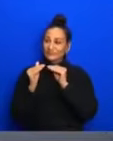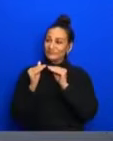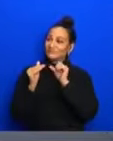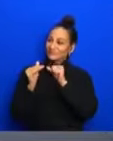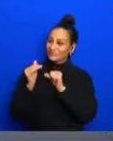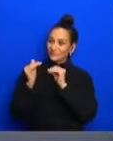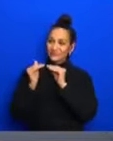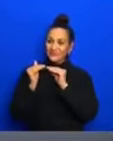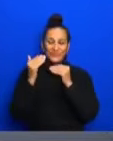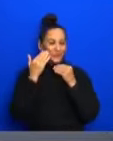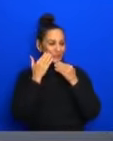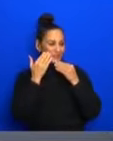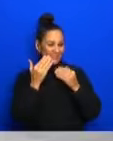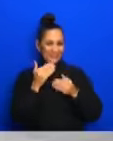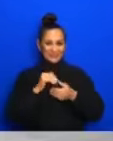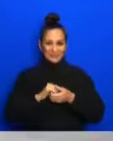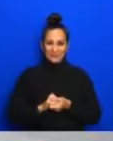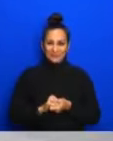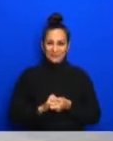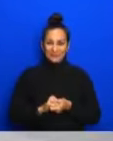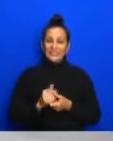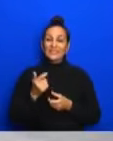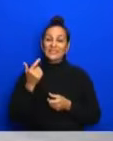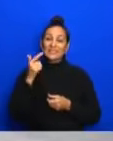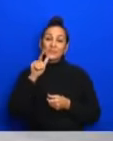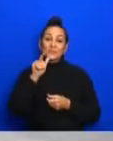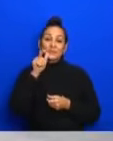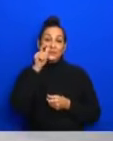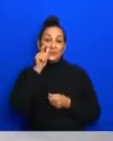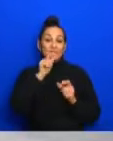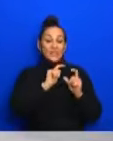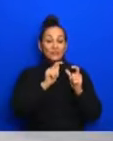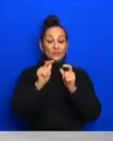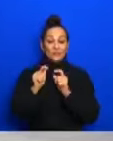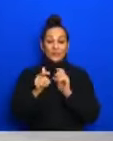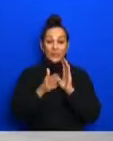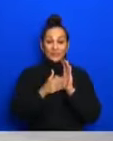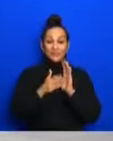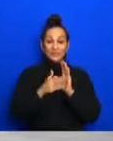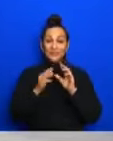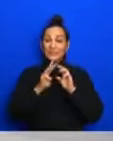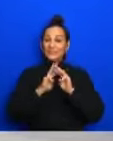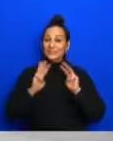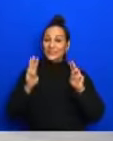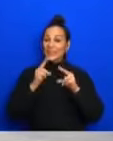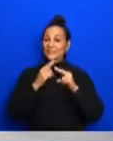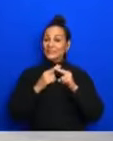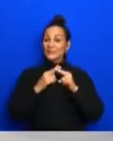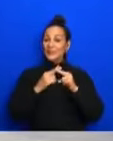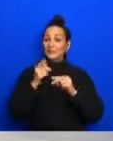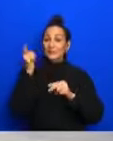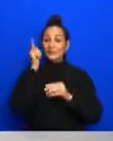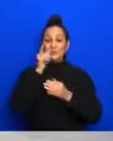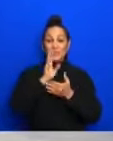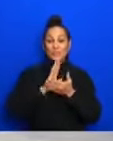confirmo. Sim, confirmo. Obrigado. Após a apuração, fique atenta, fique atento à página da Caixa para saber de onde